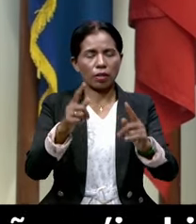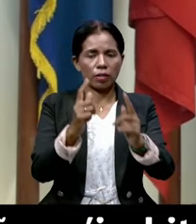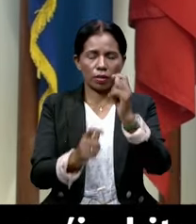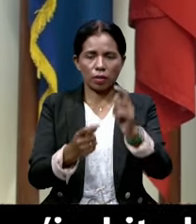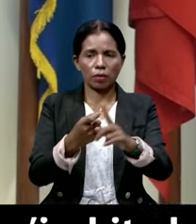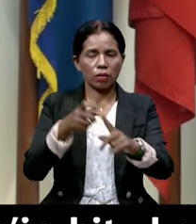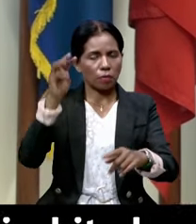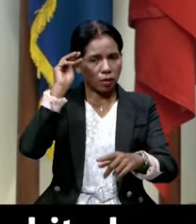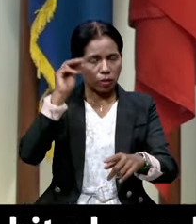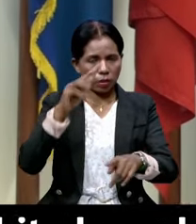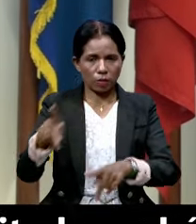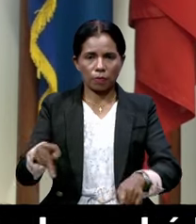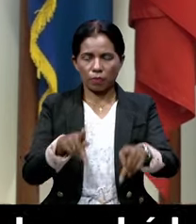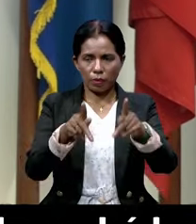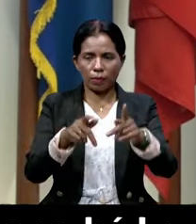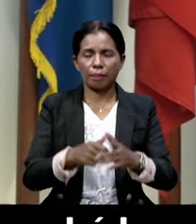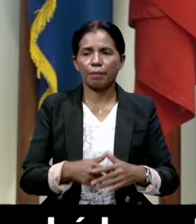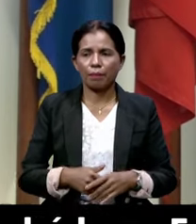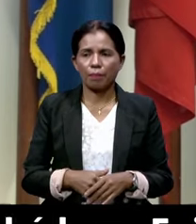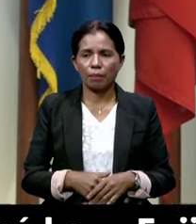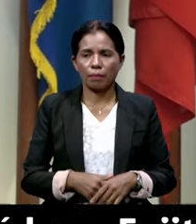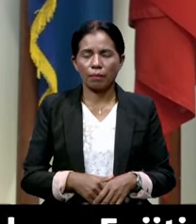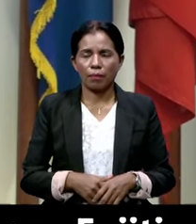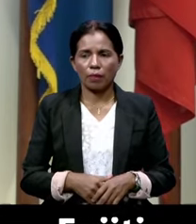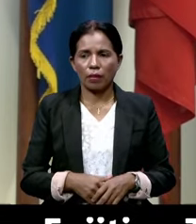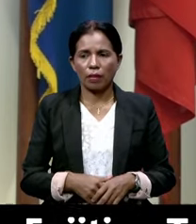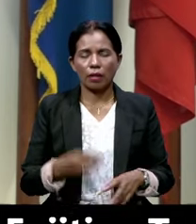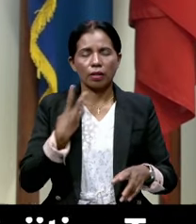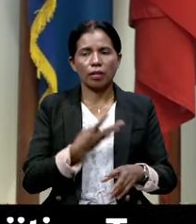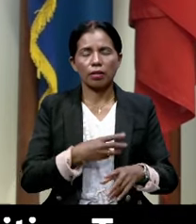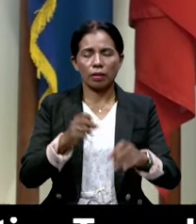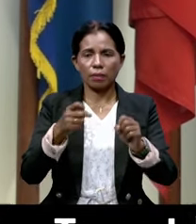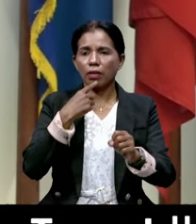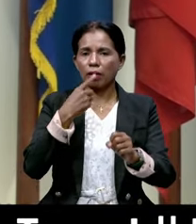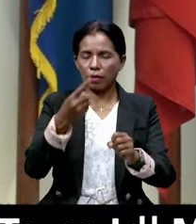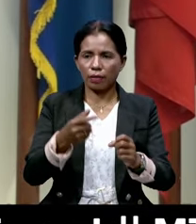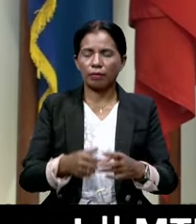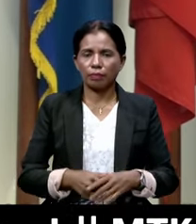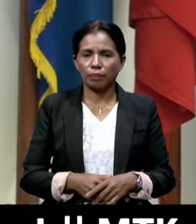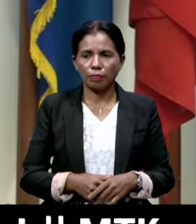republik. Antara itu bela hati te,